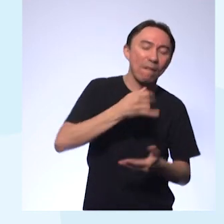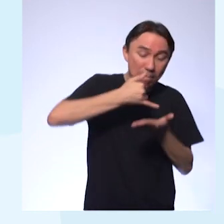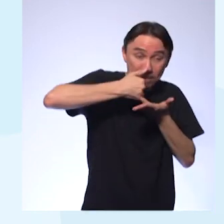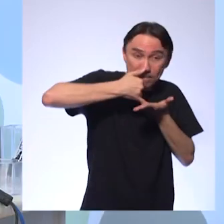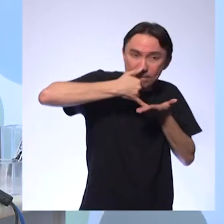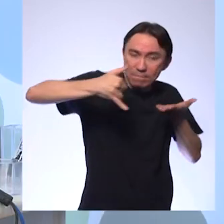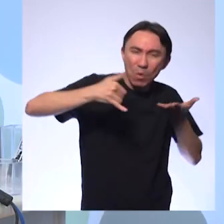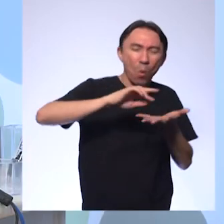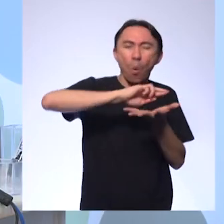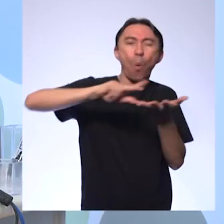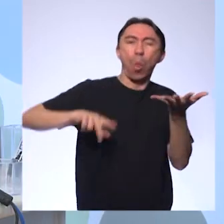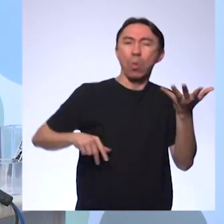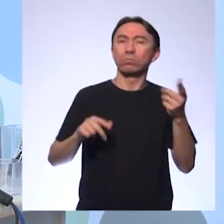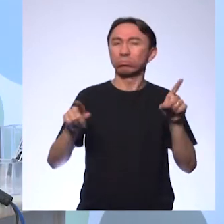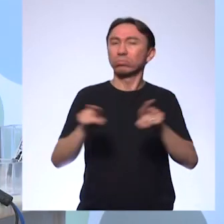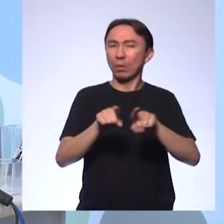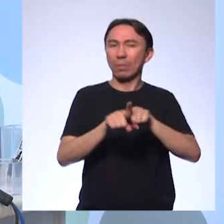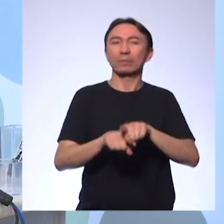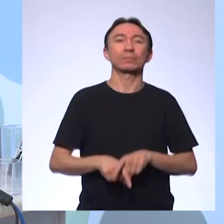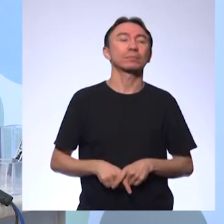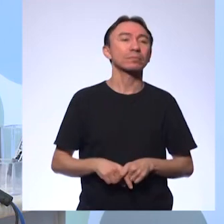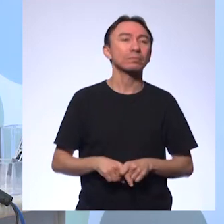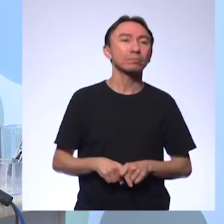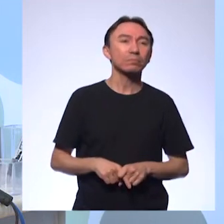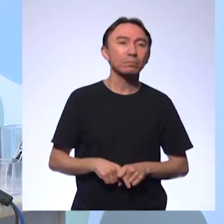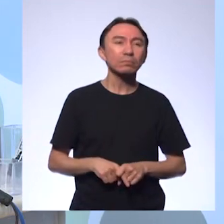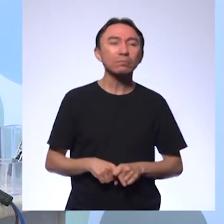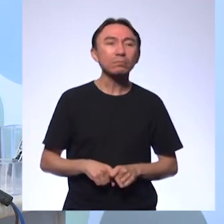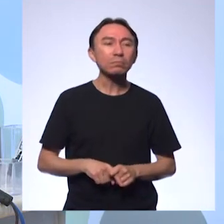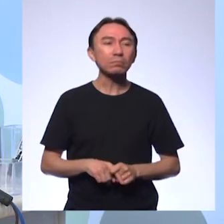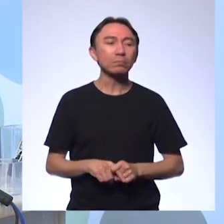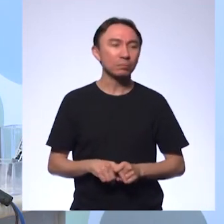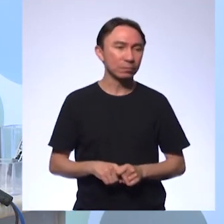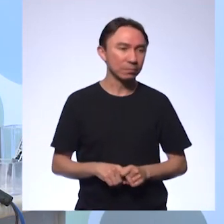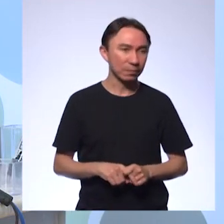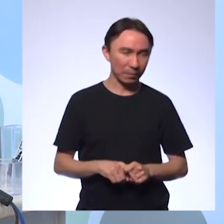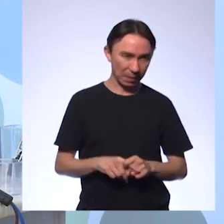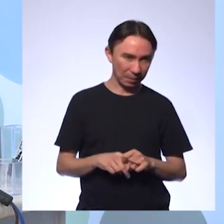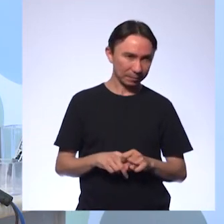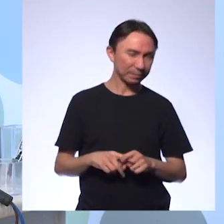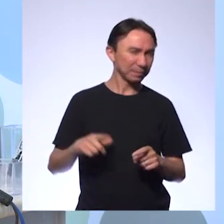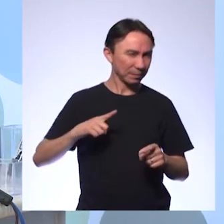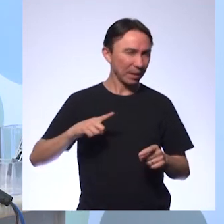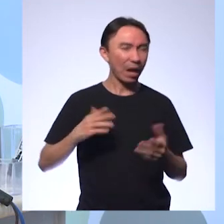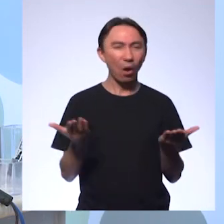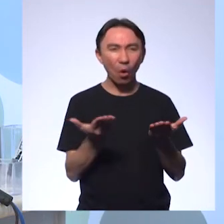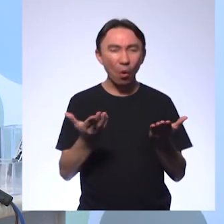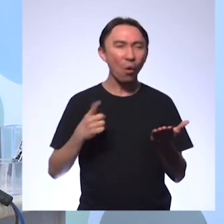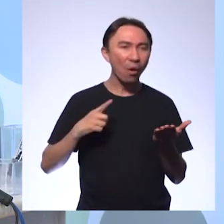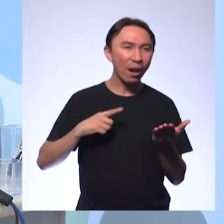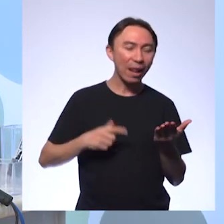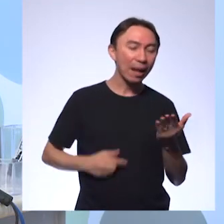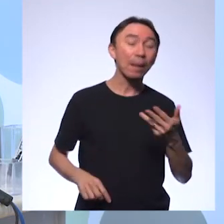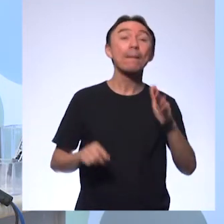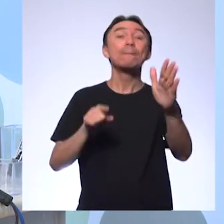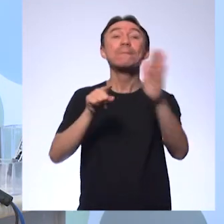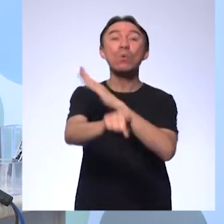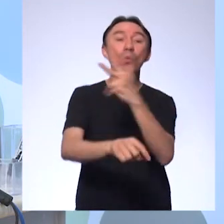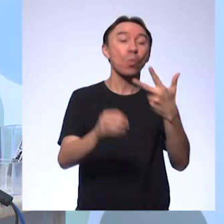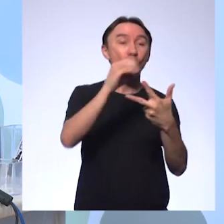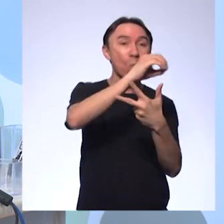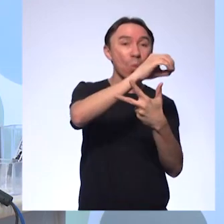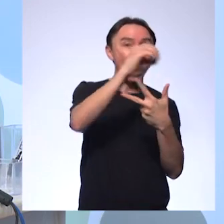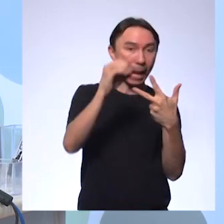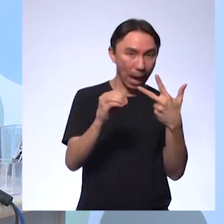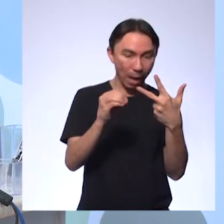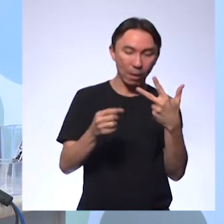substâncias, tá ok? Aí, dando sequência aqui, eu tenho uma interaçãozinha que é uma questão do Enem de 2018. Eu